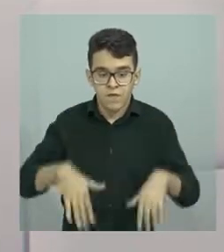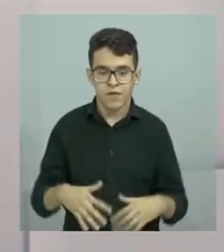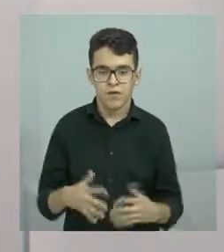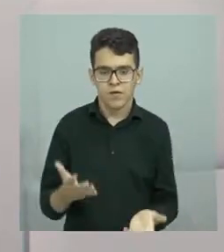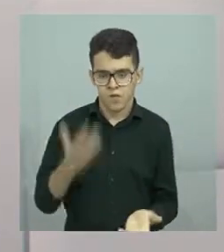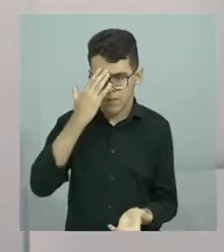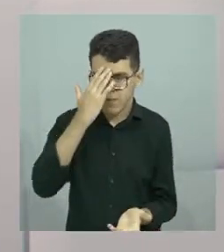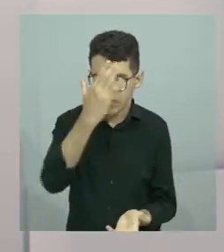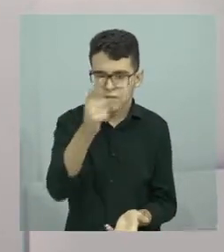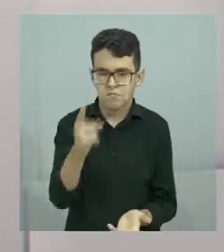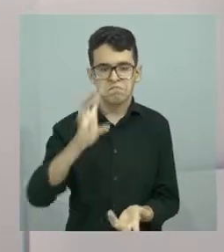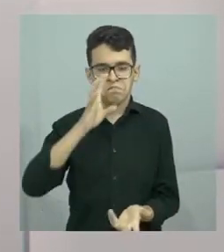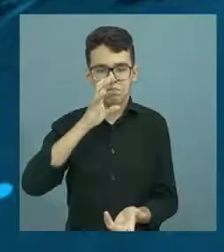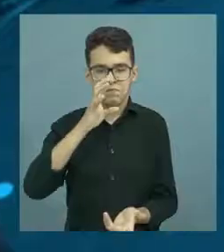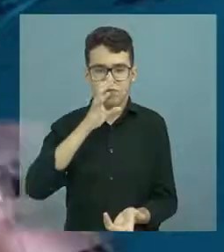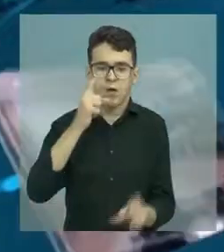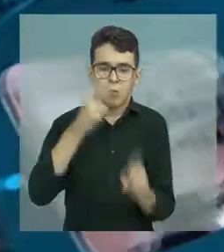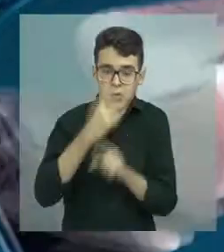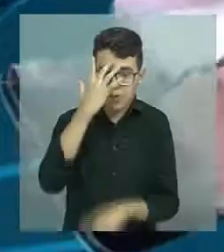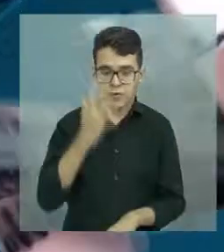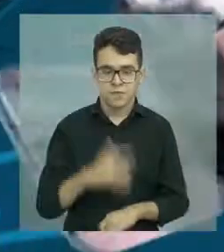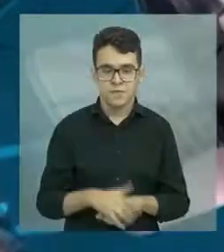sua companhia e até amanhã.